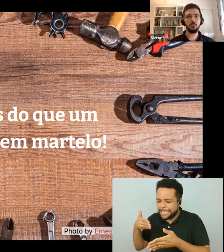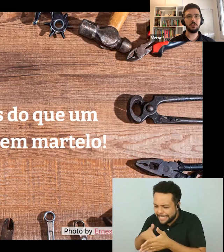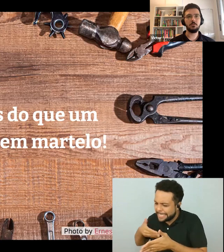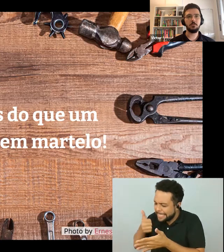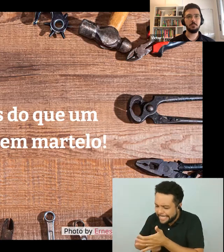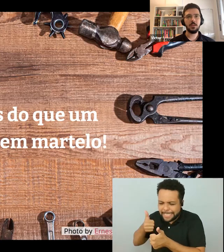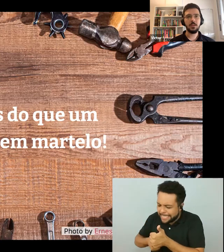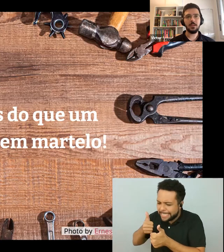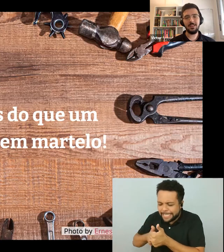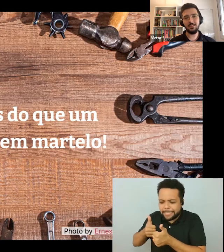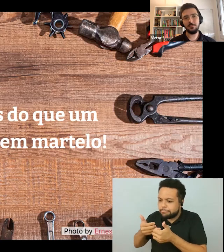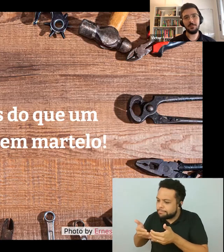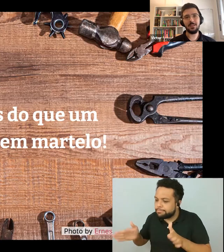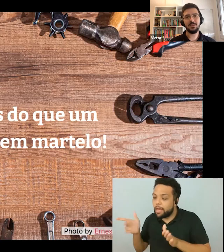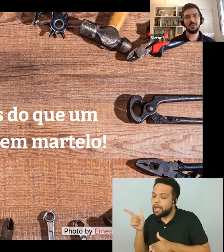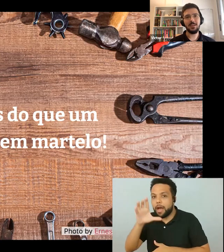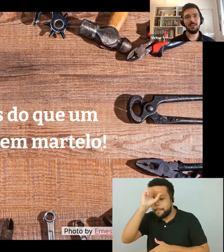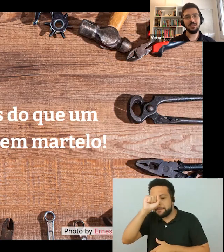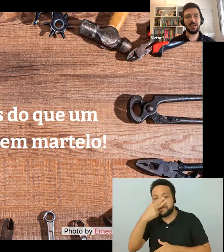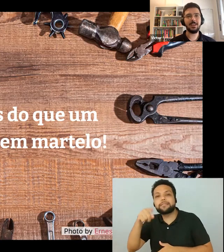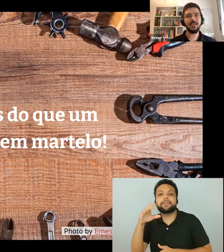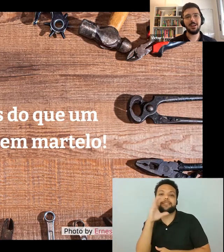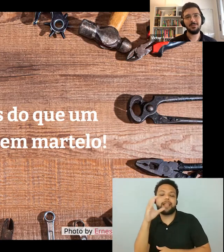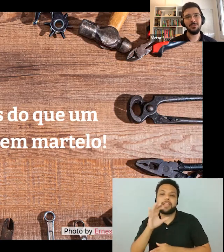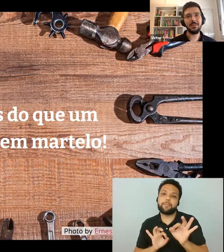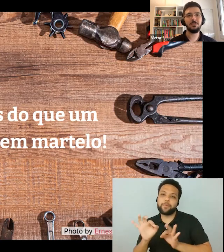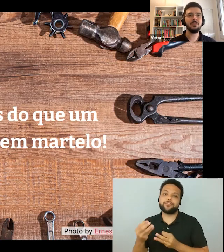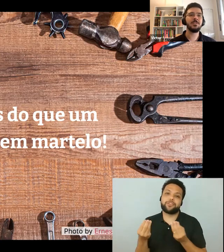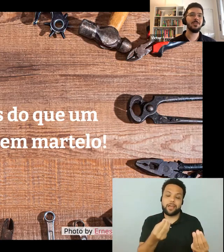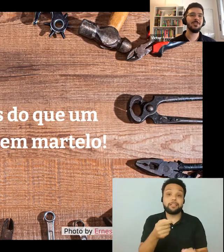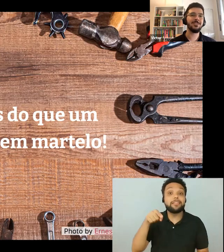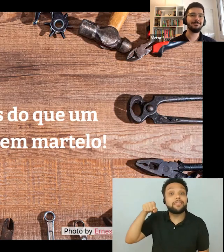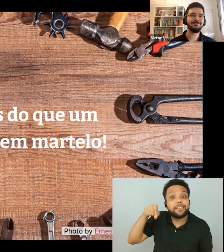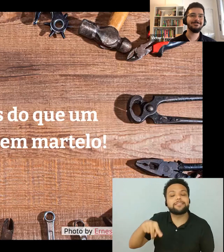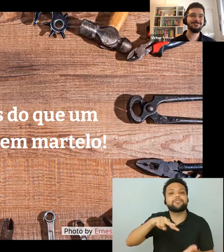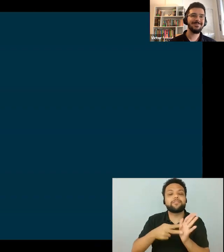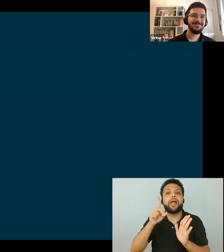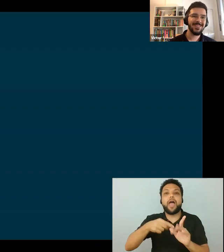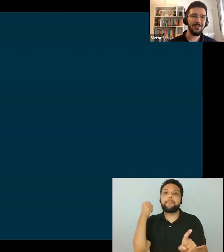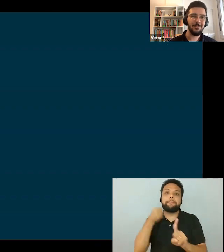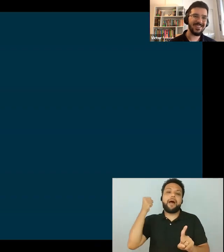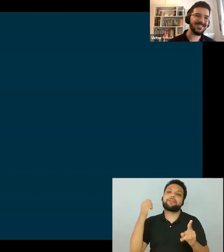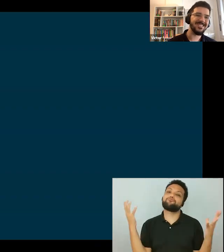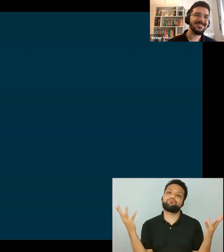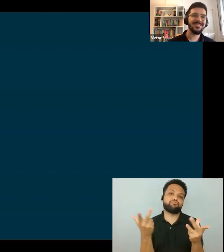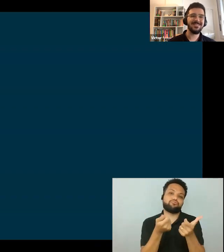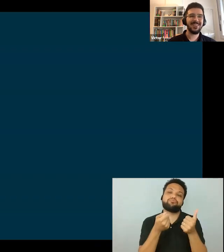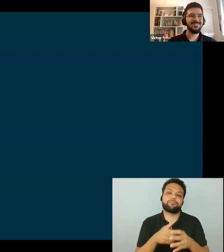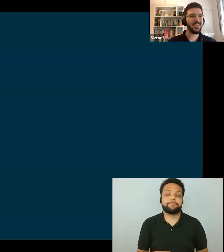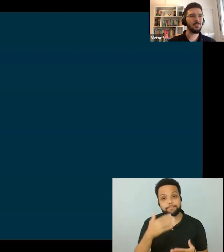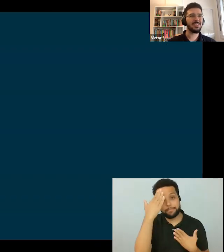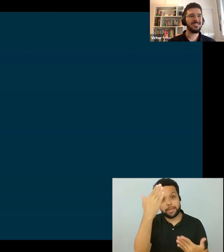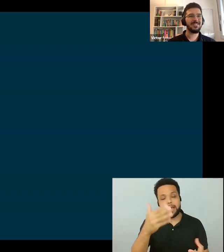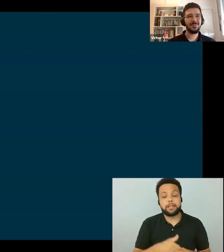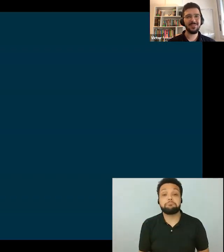entrega do projeto. E isso, para mim, que é criar um impacto extraordinário. Obrigado, gente. Se